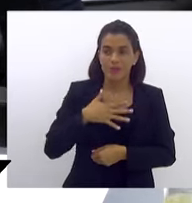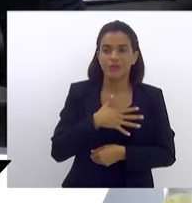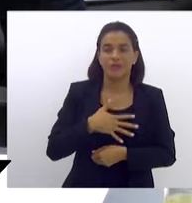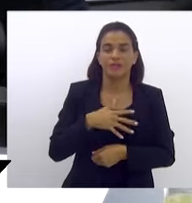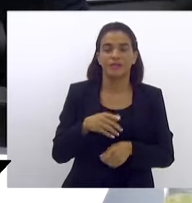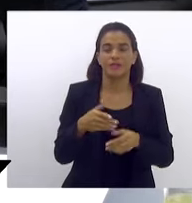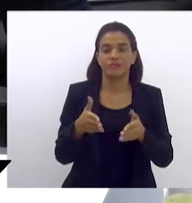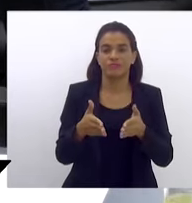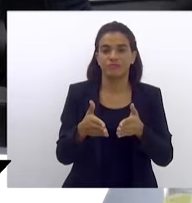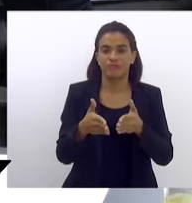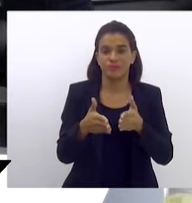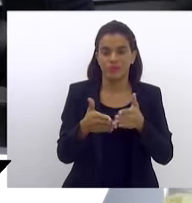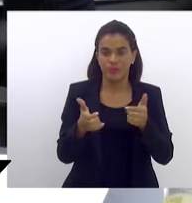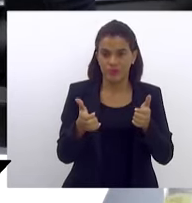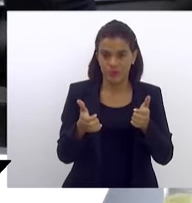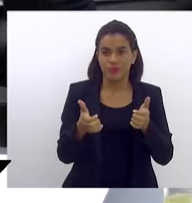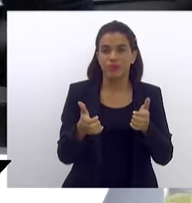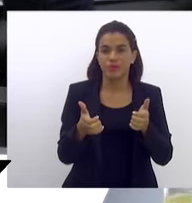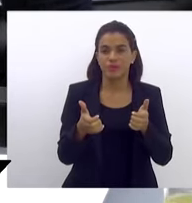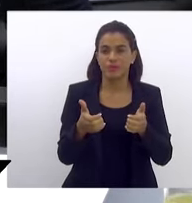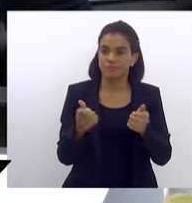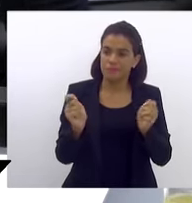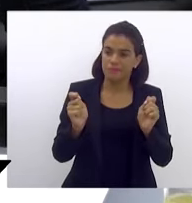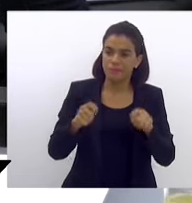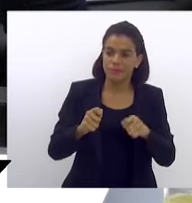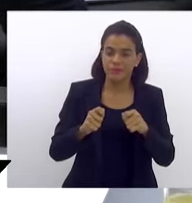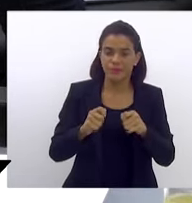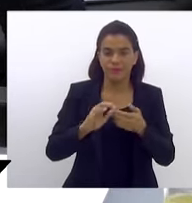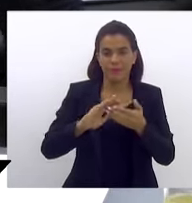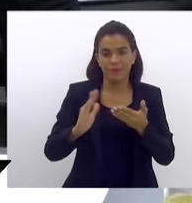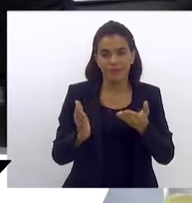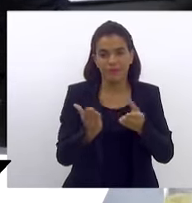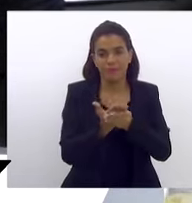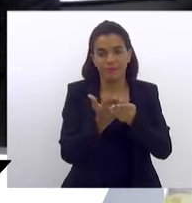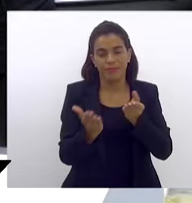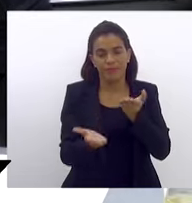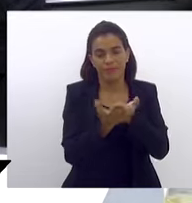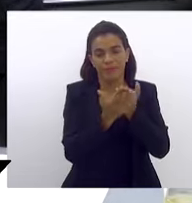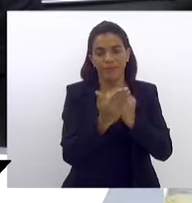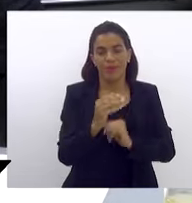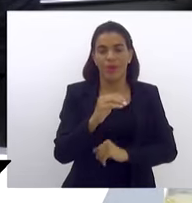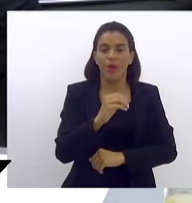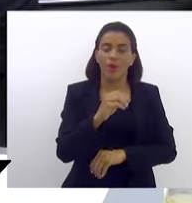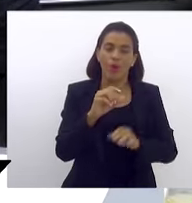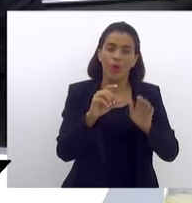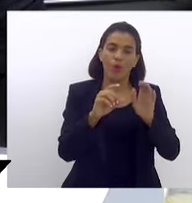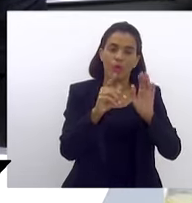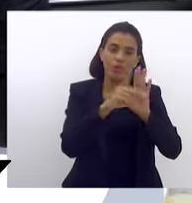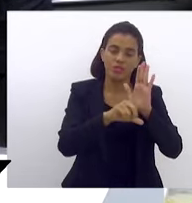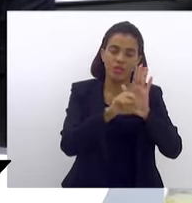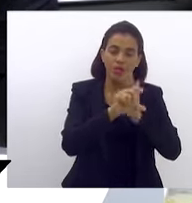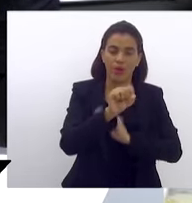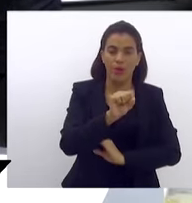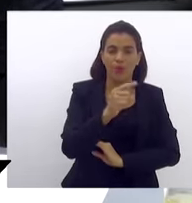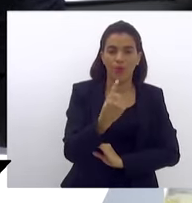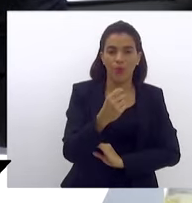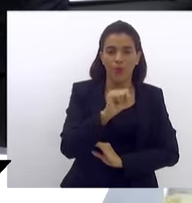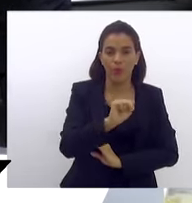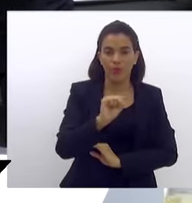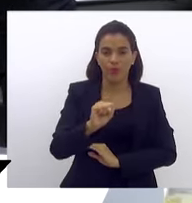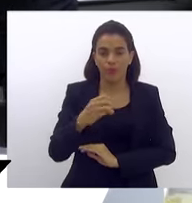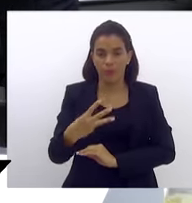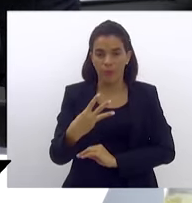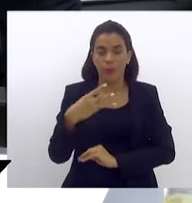solicitar uma possível anexação ao projeto de lei 83/2020 também de